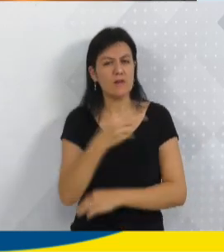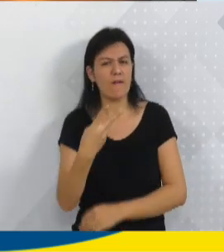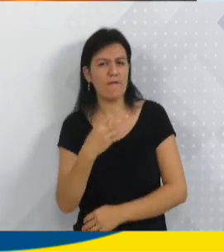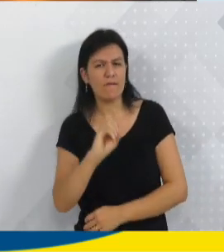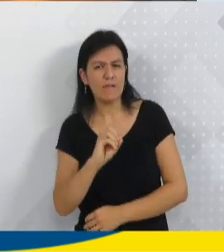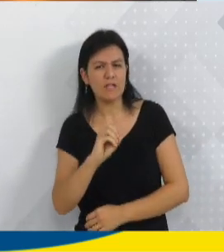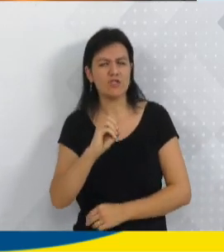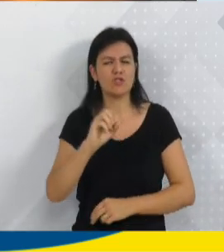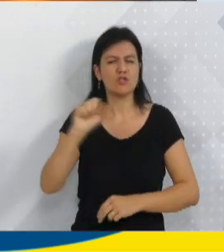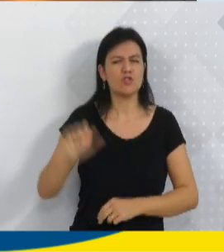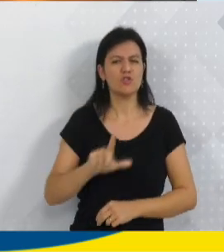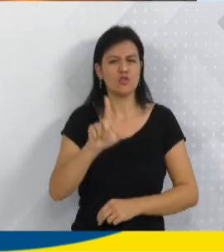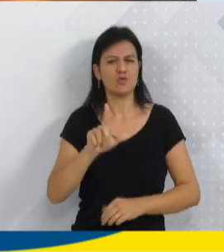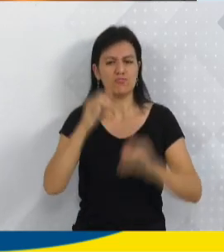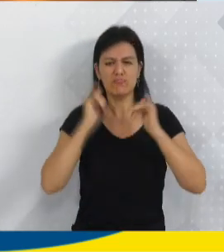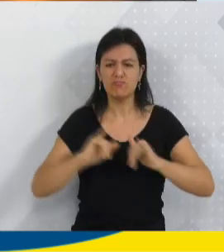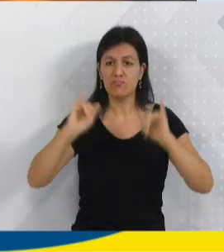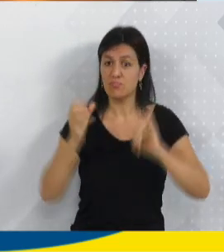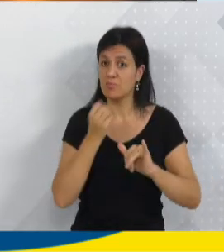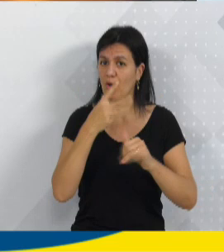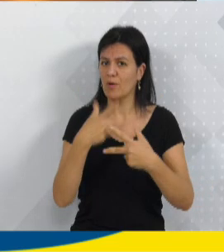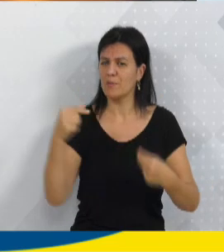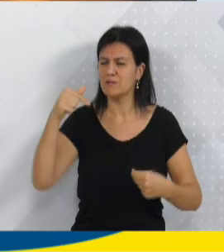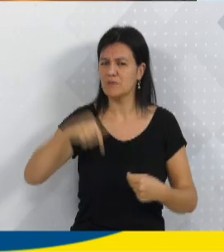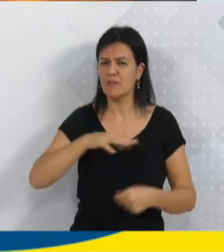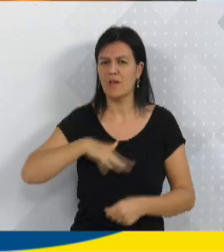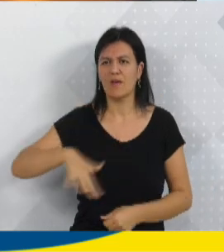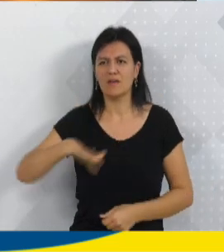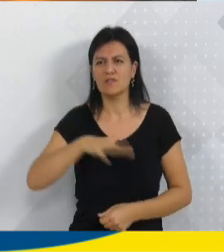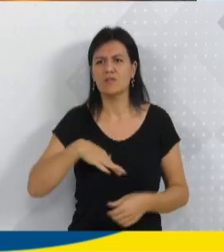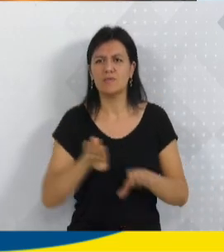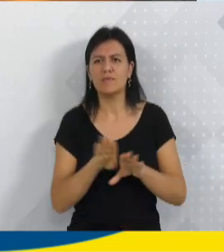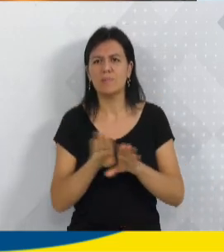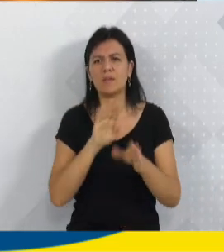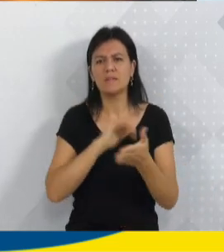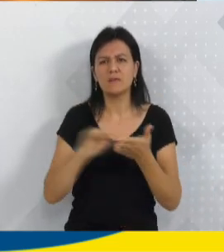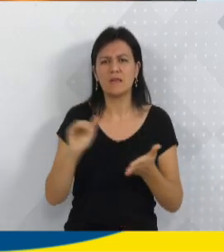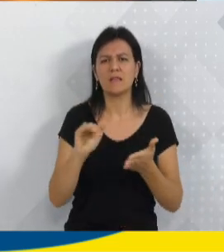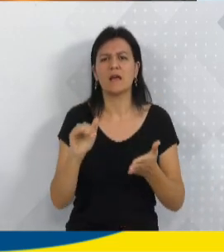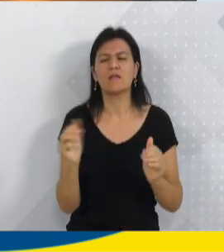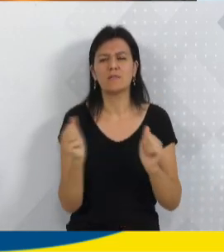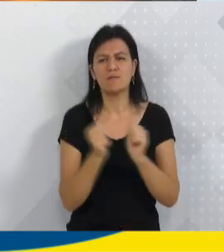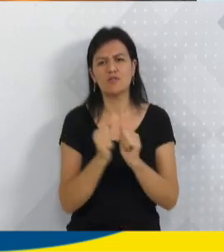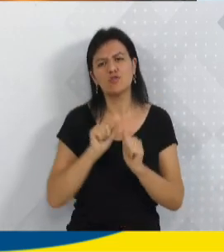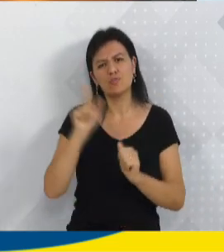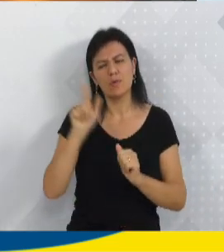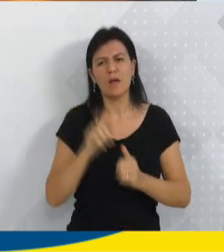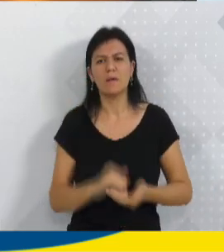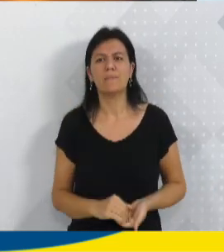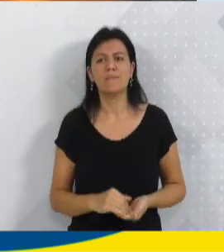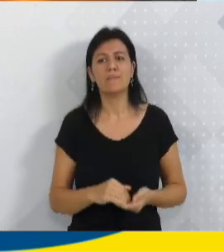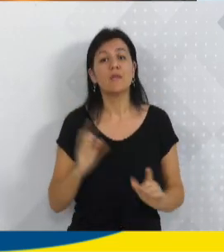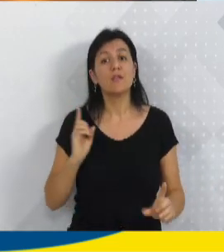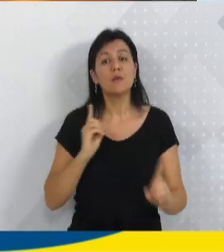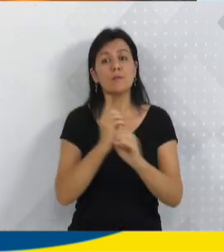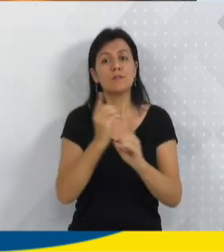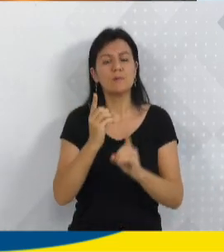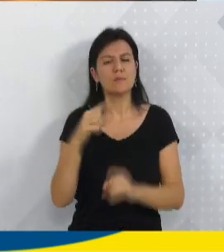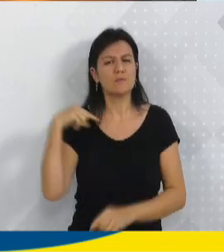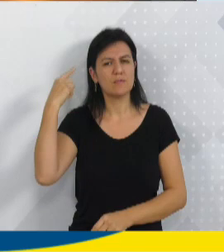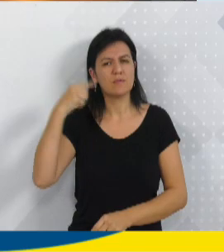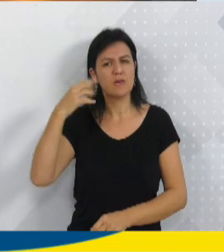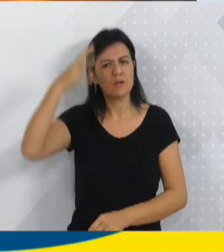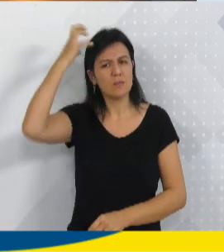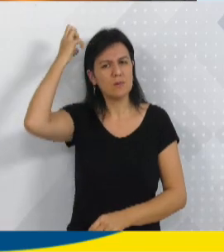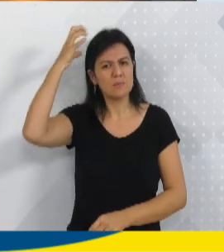região também secretário da fazenda clésia Cleberson Silva ele tava lá os técnicos do Ronaldo encontramos o deputa Israel dos Santos que também tem uma